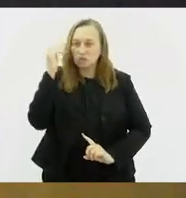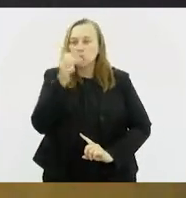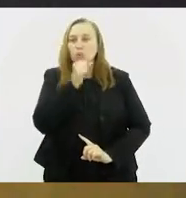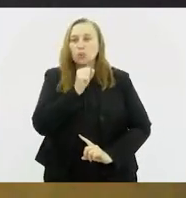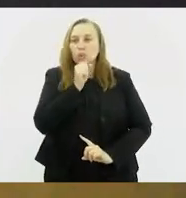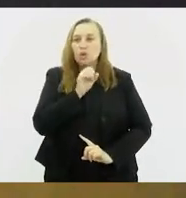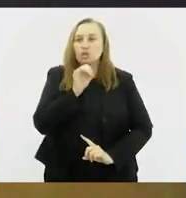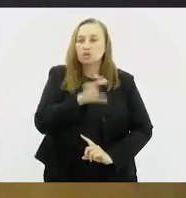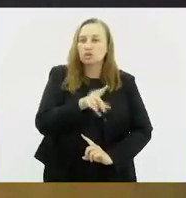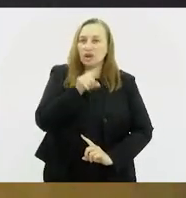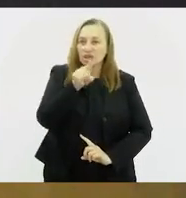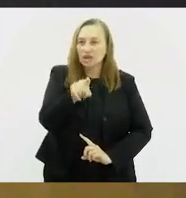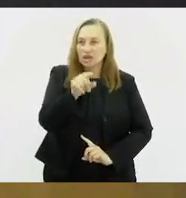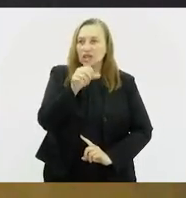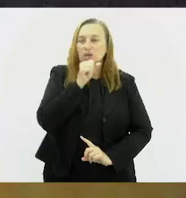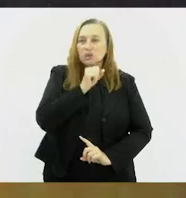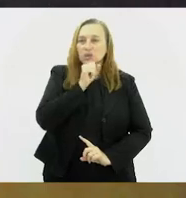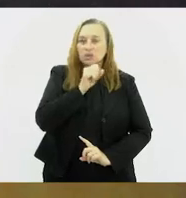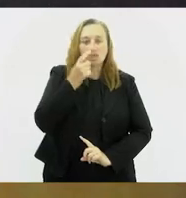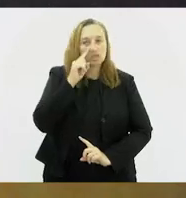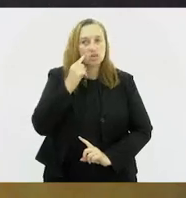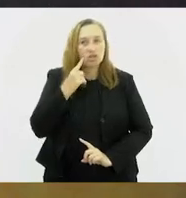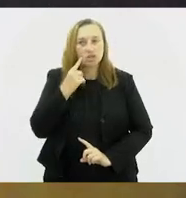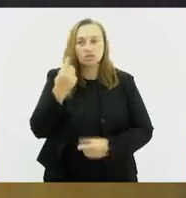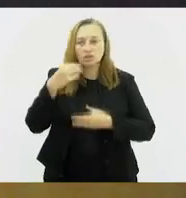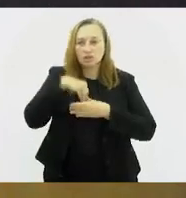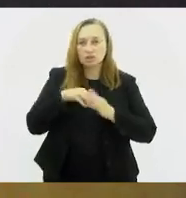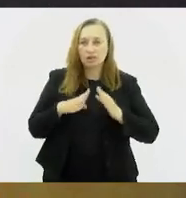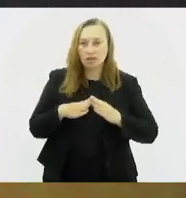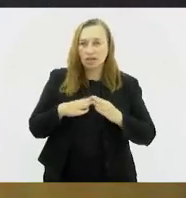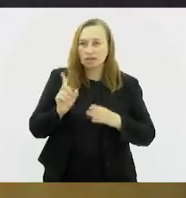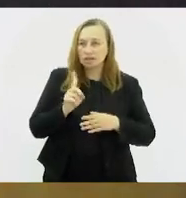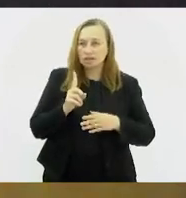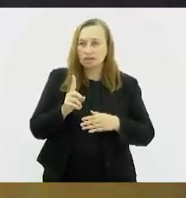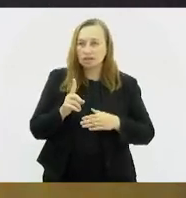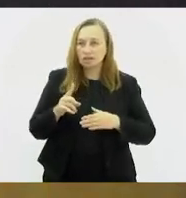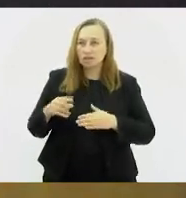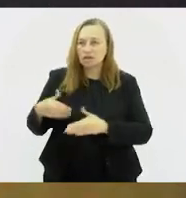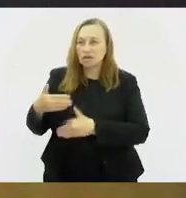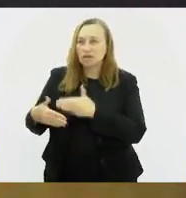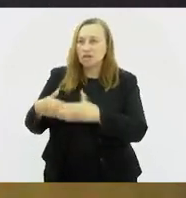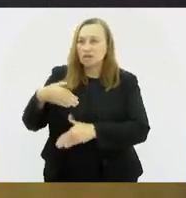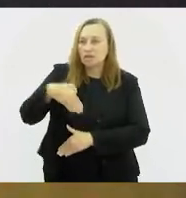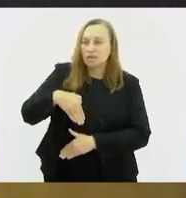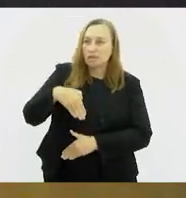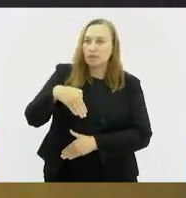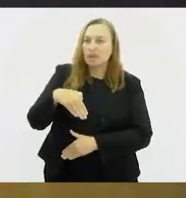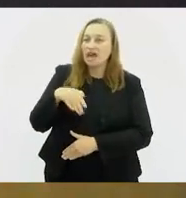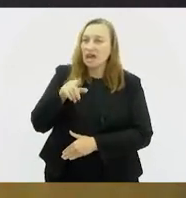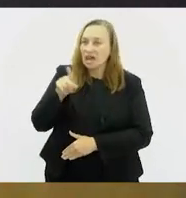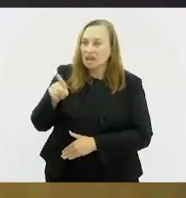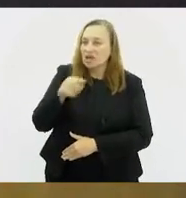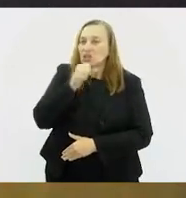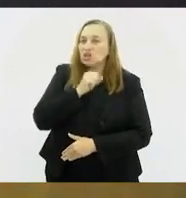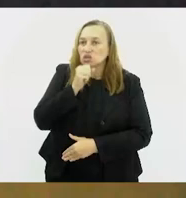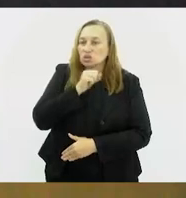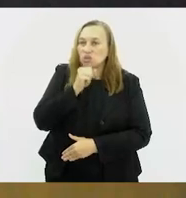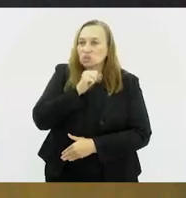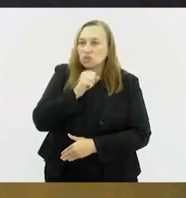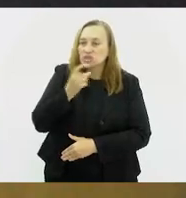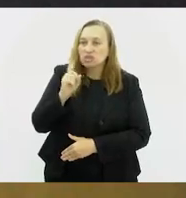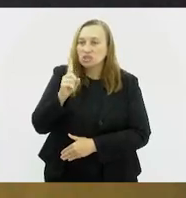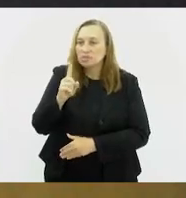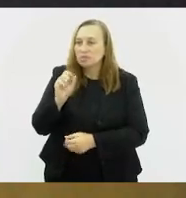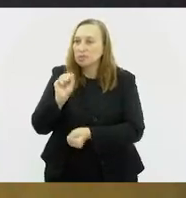está chorando ou dentro de casa. Processo de melancolia, aquele idoso que passa a não ir na atividade